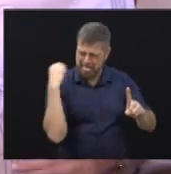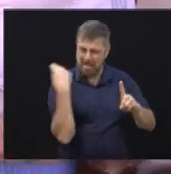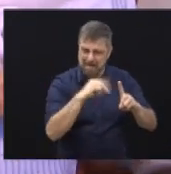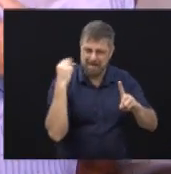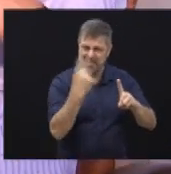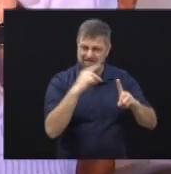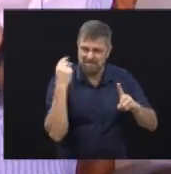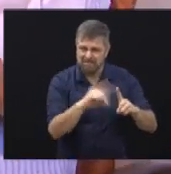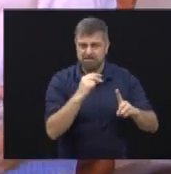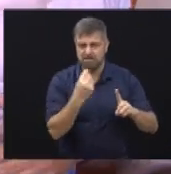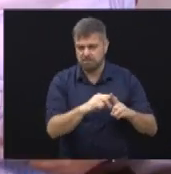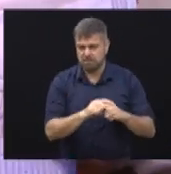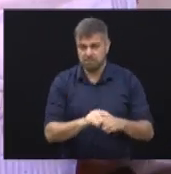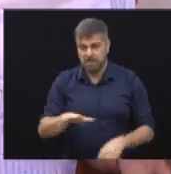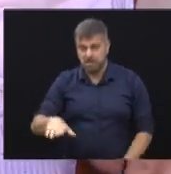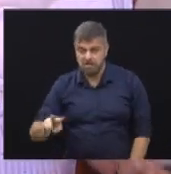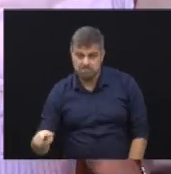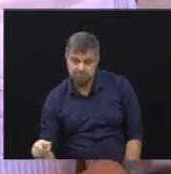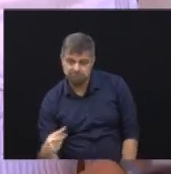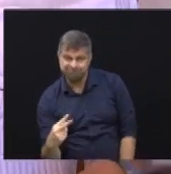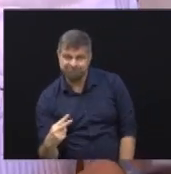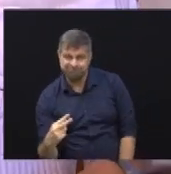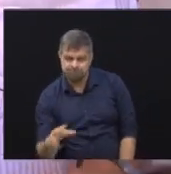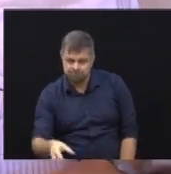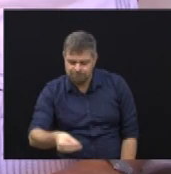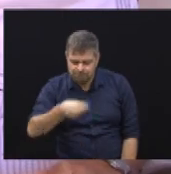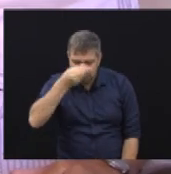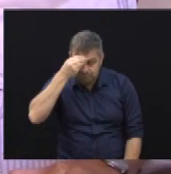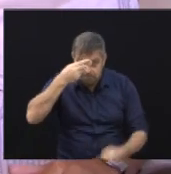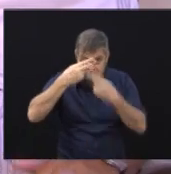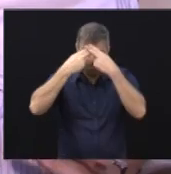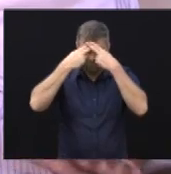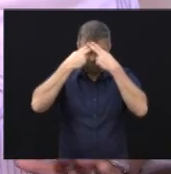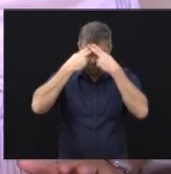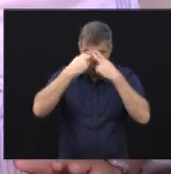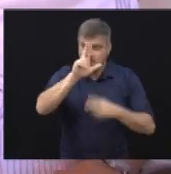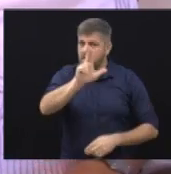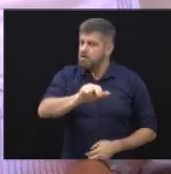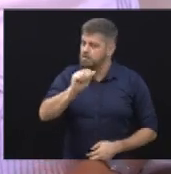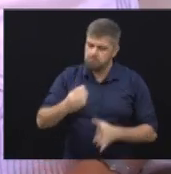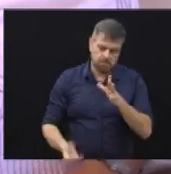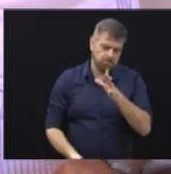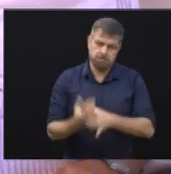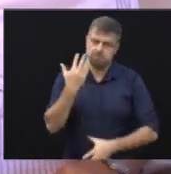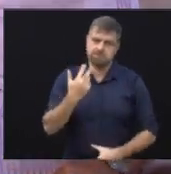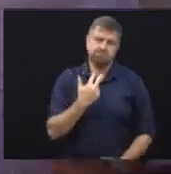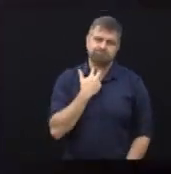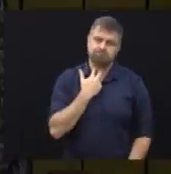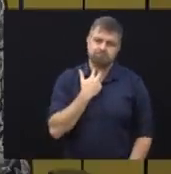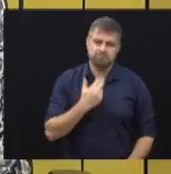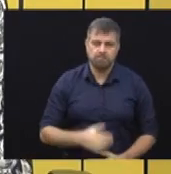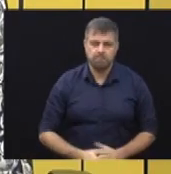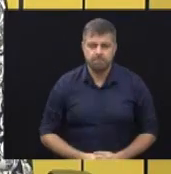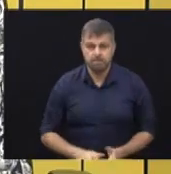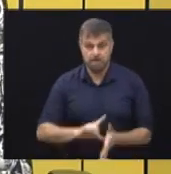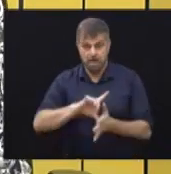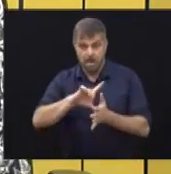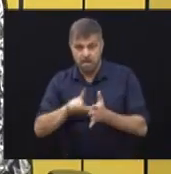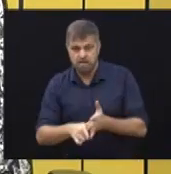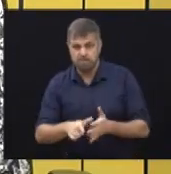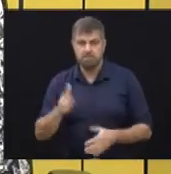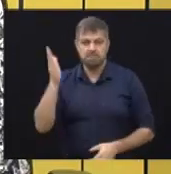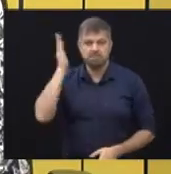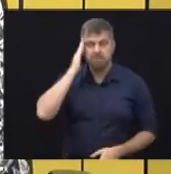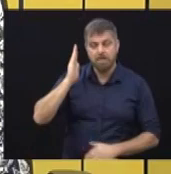né? Se agredirem fisicamente, isso de fato não deveria nunca ocorrer, né? No próximo bloco,